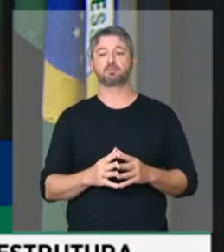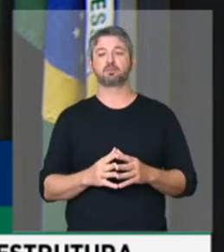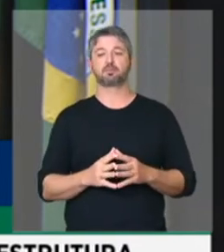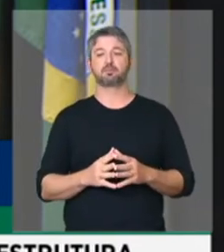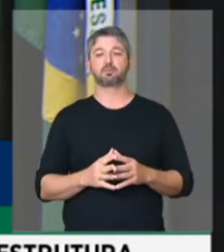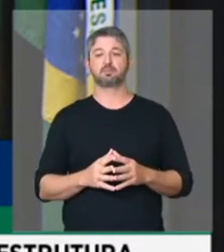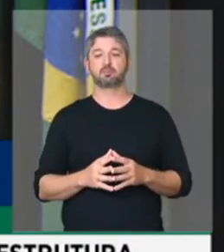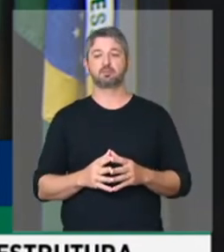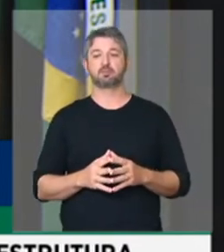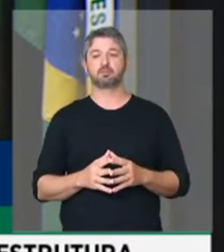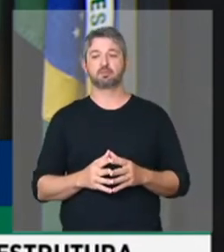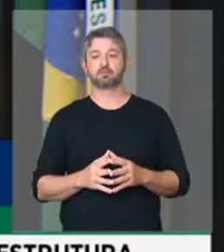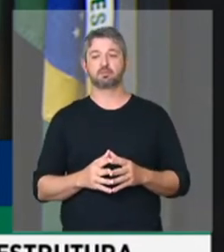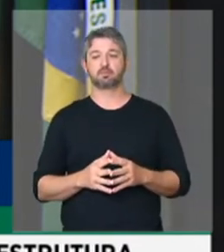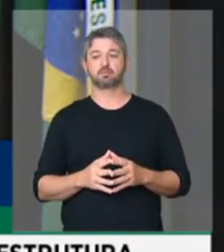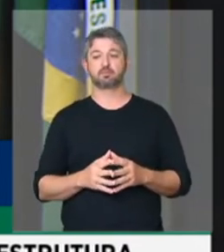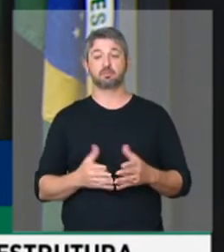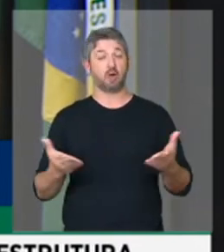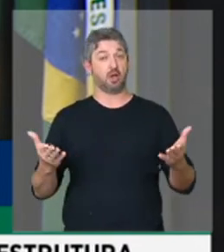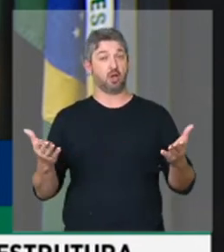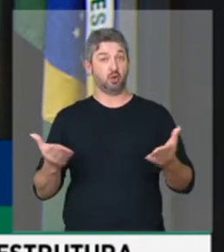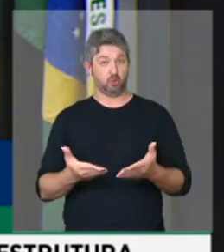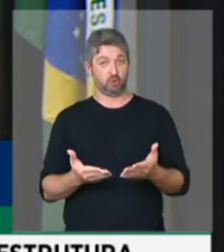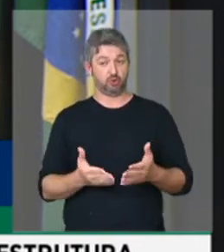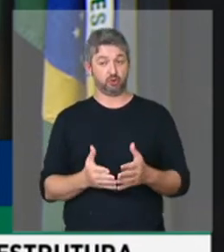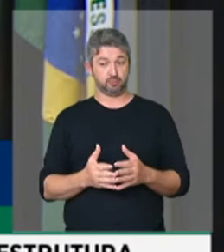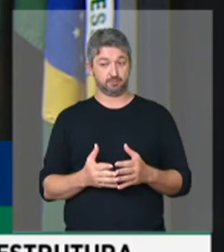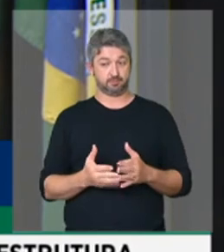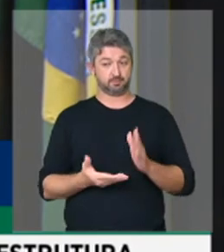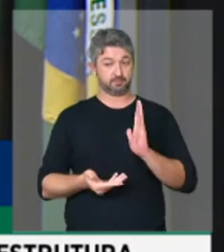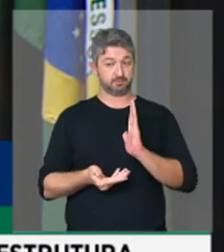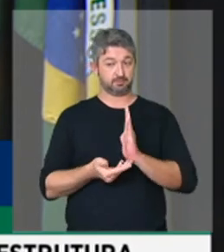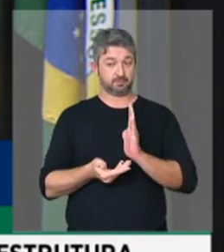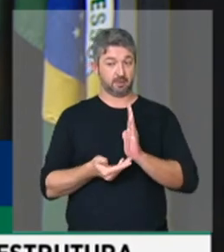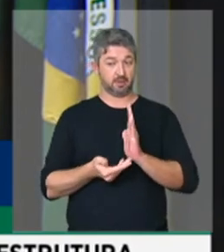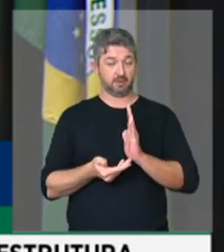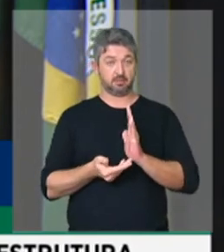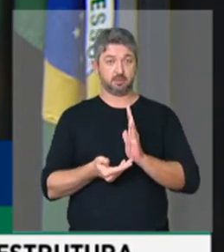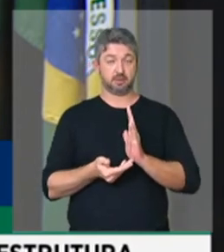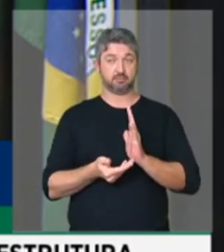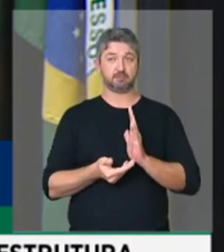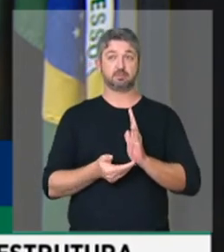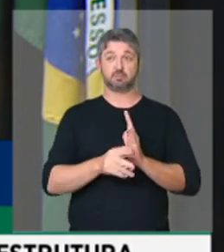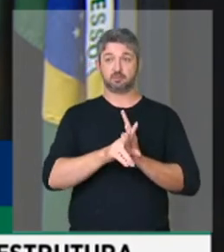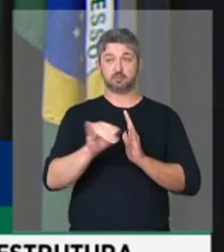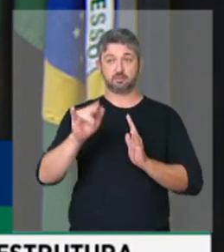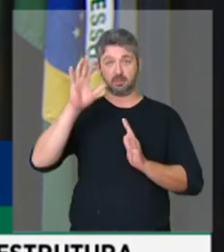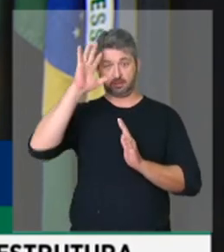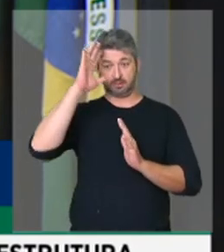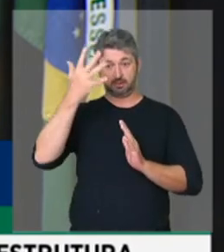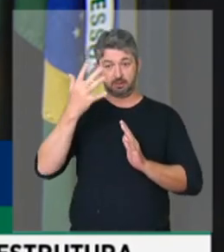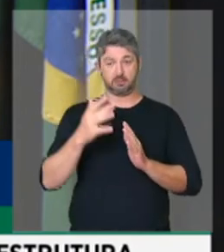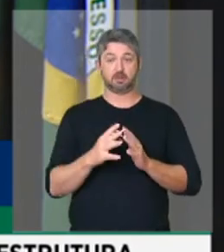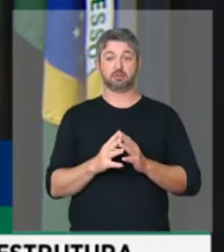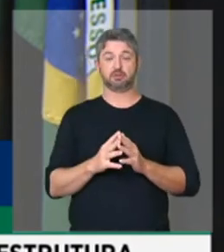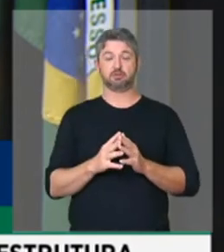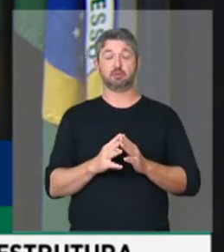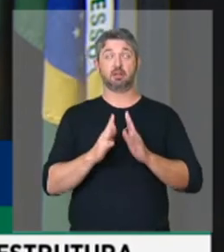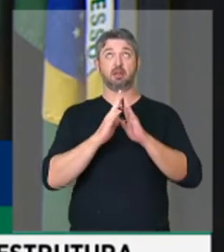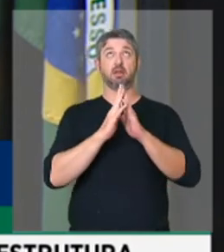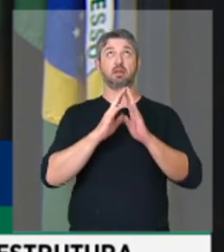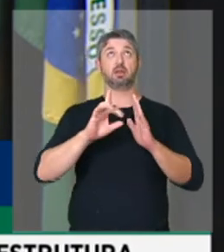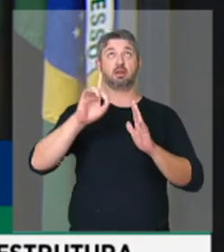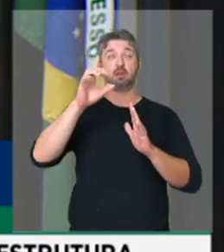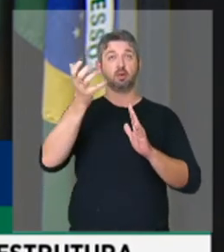deputados. Hoje, a Câmara dos Deputados vai deliberar e, se Deus quiser, aprovar